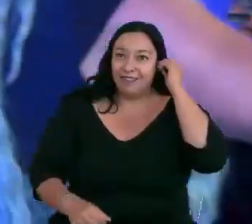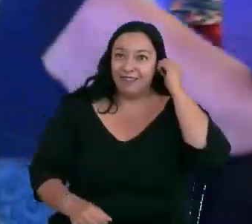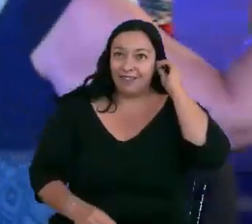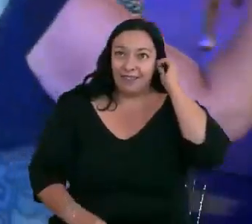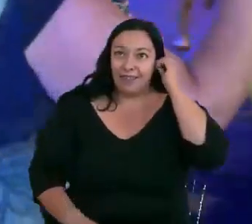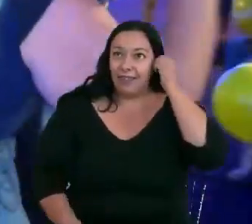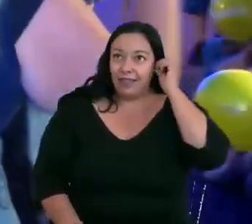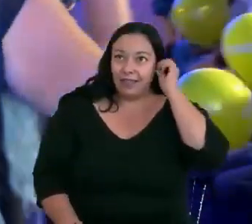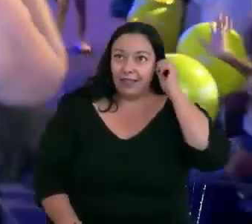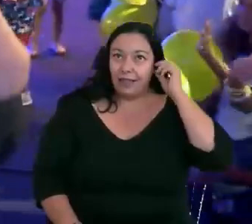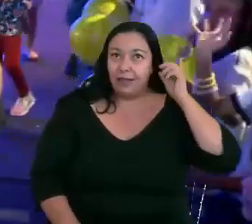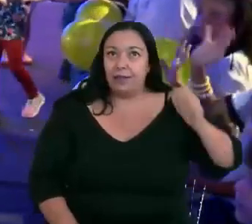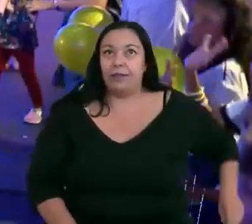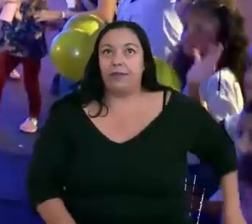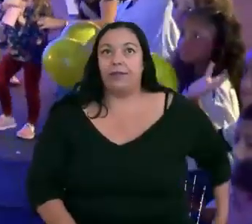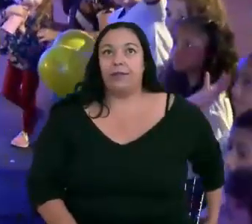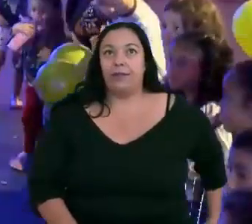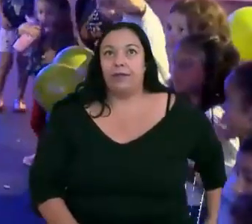Oi.